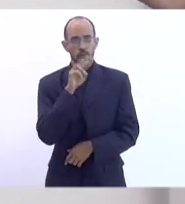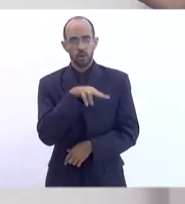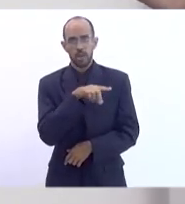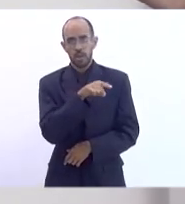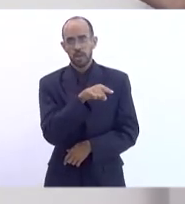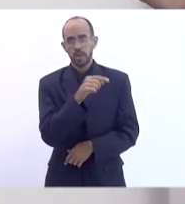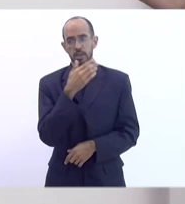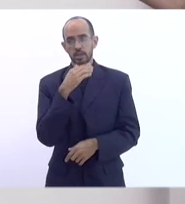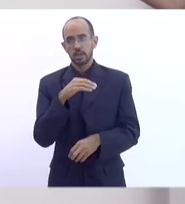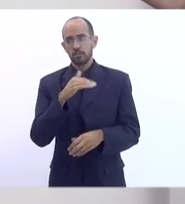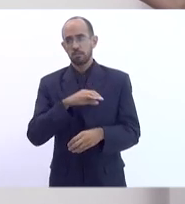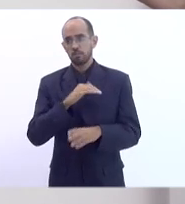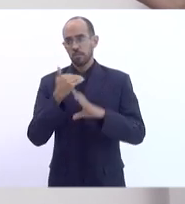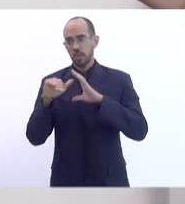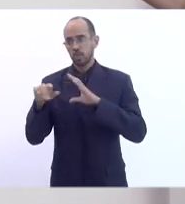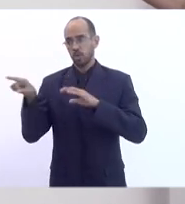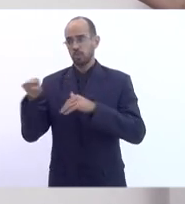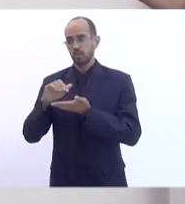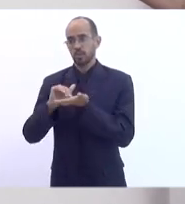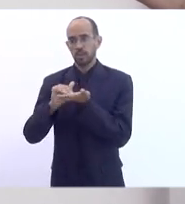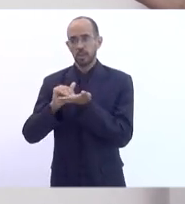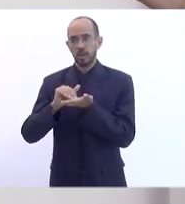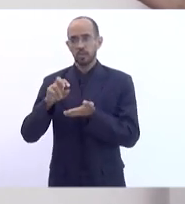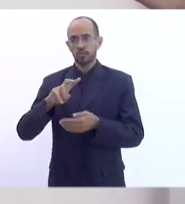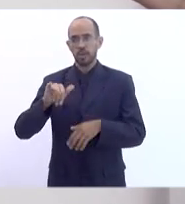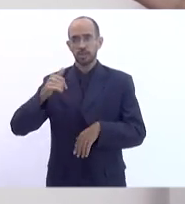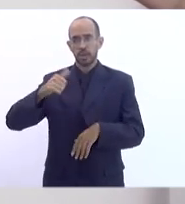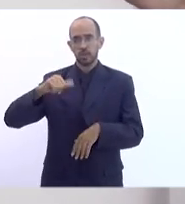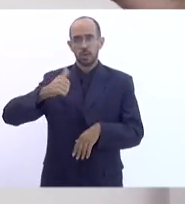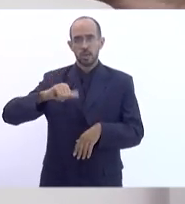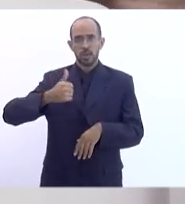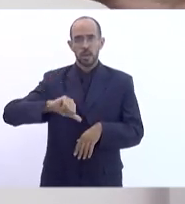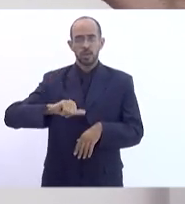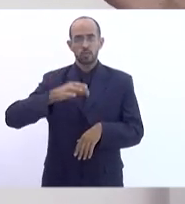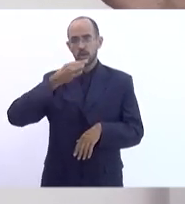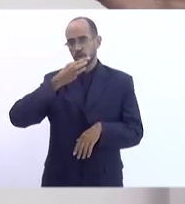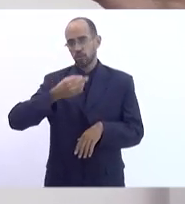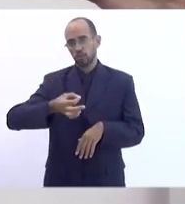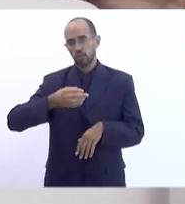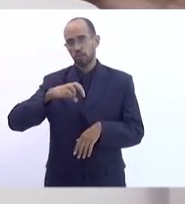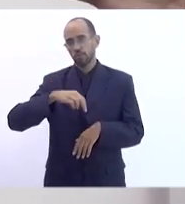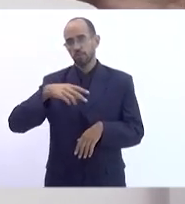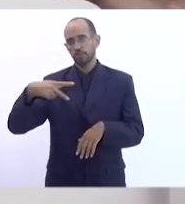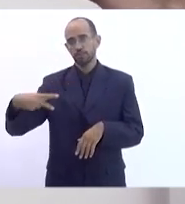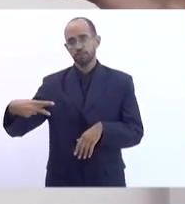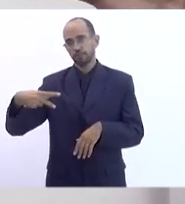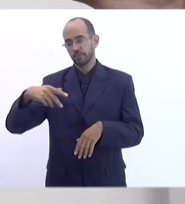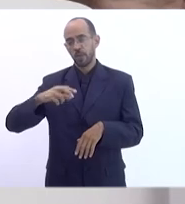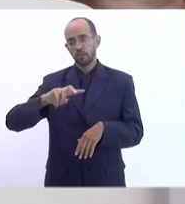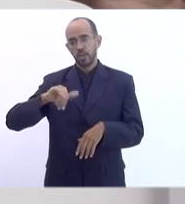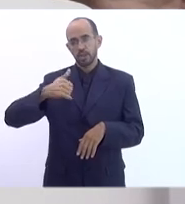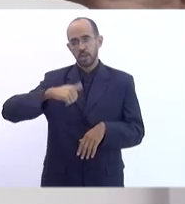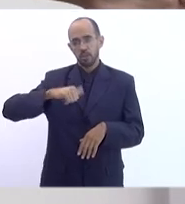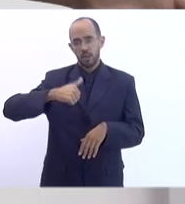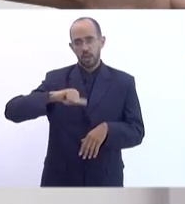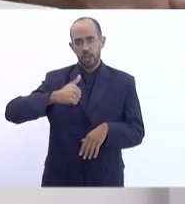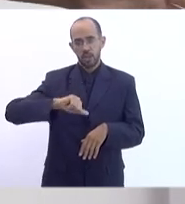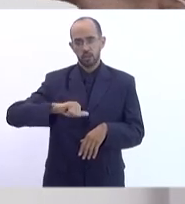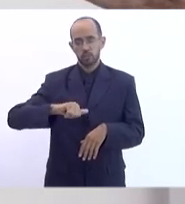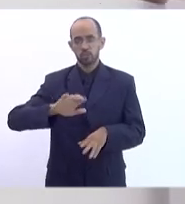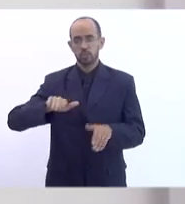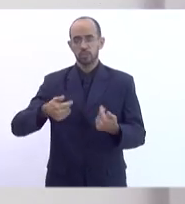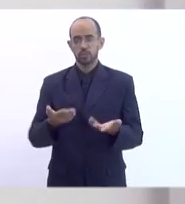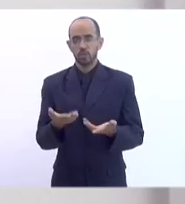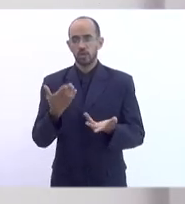diretor mandou para o secretário e vai ser analisado né a recomendação do Ministério Público vai ser analisada